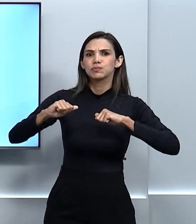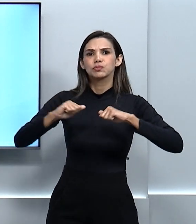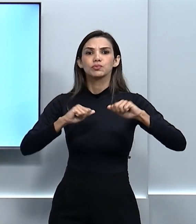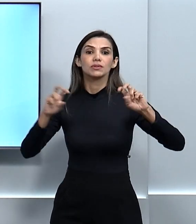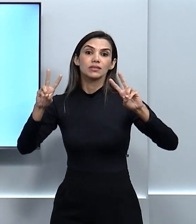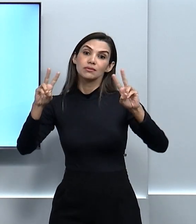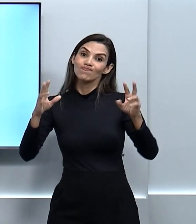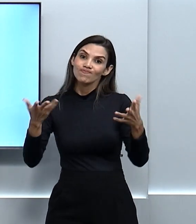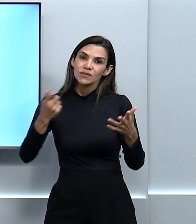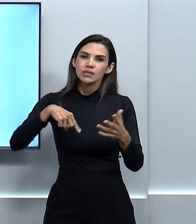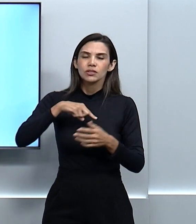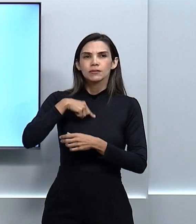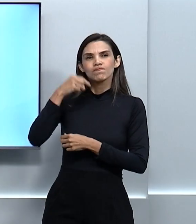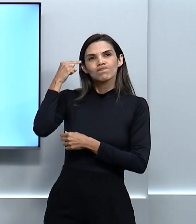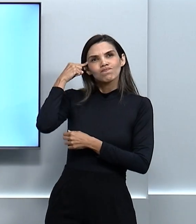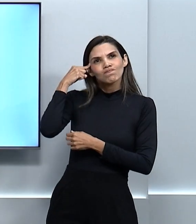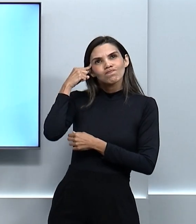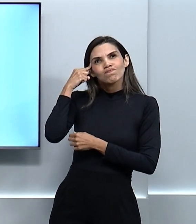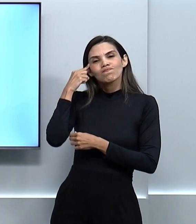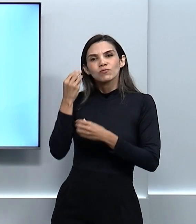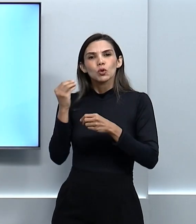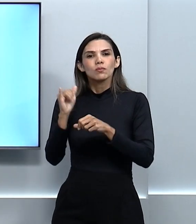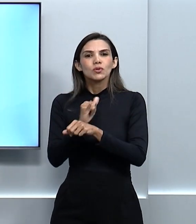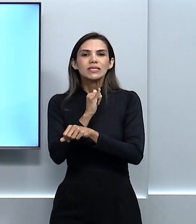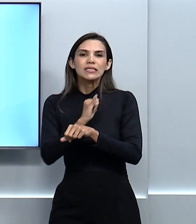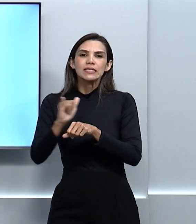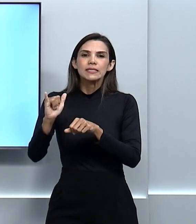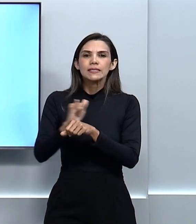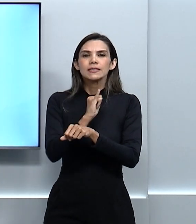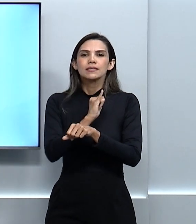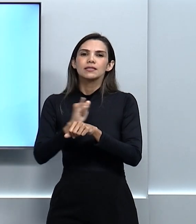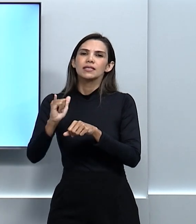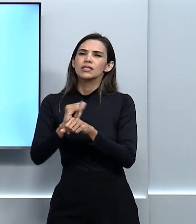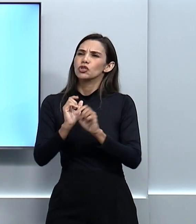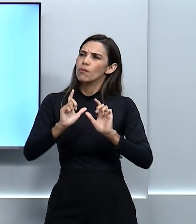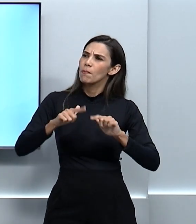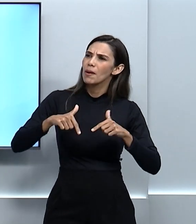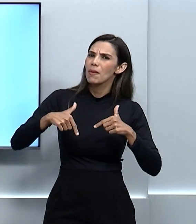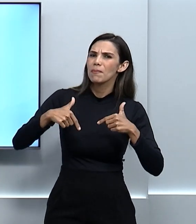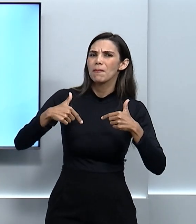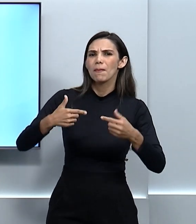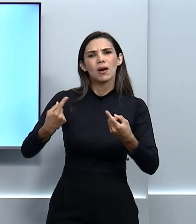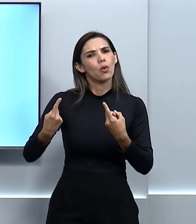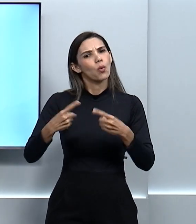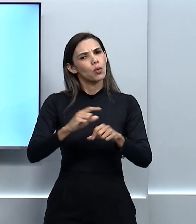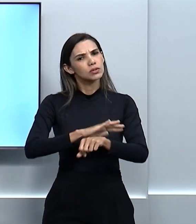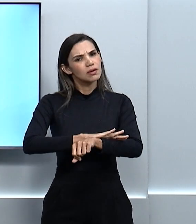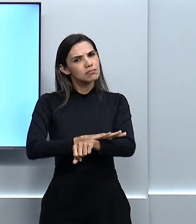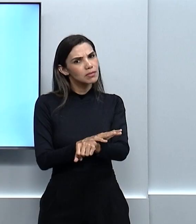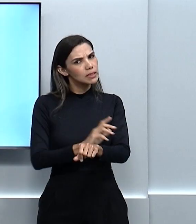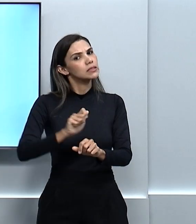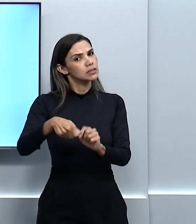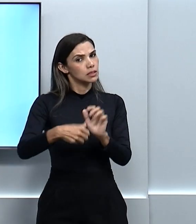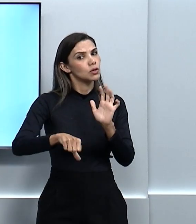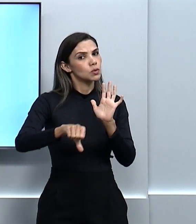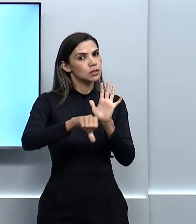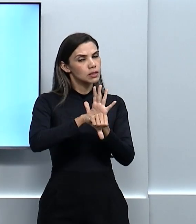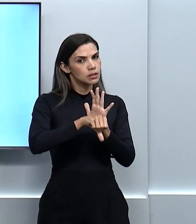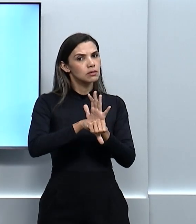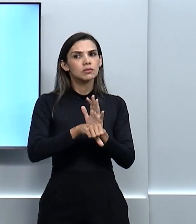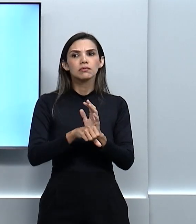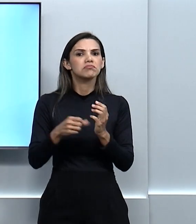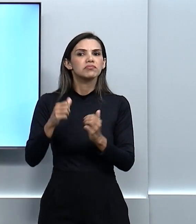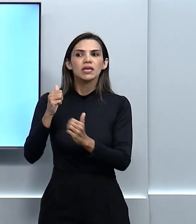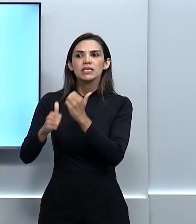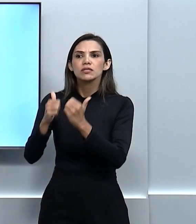E isso nos leva a pensar sobre as formas de combater essa prática, esse crime aqui no Brasil, nos diferentes esportes